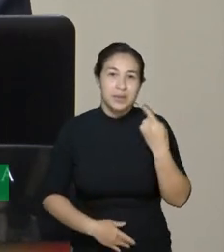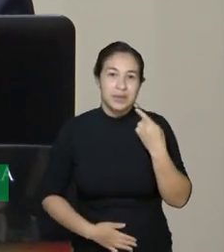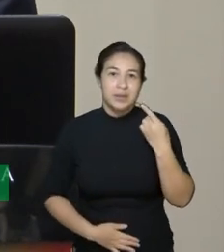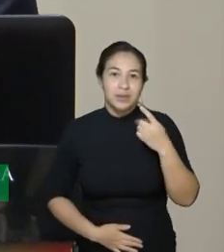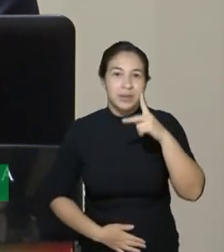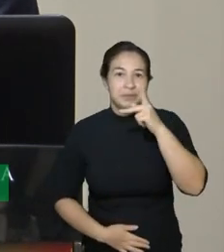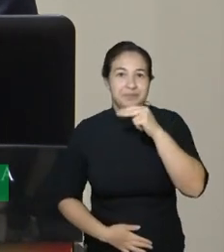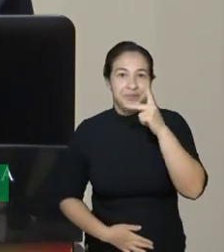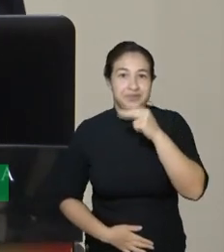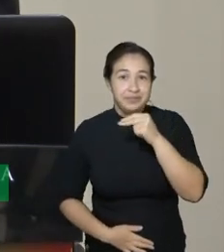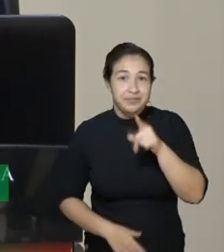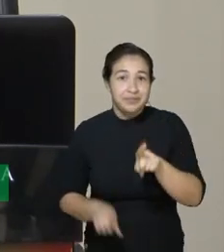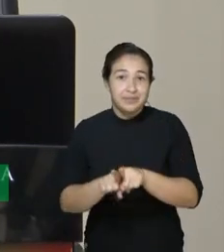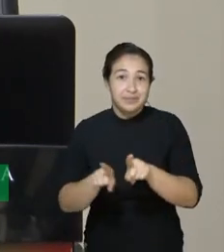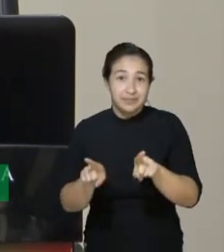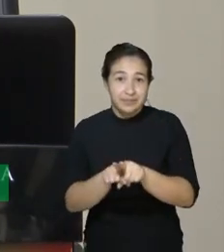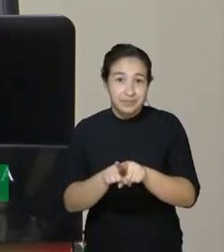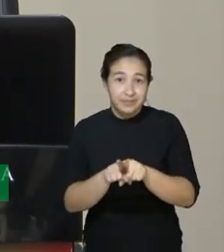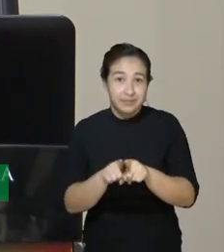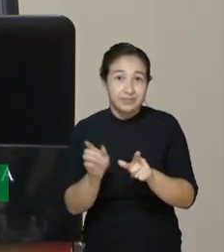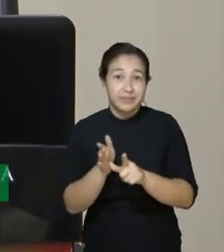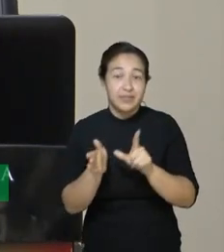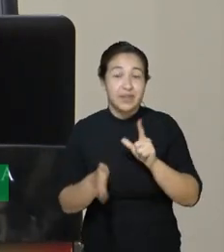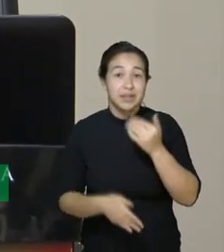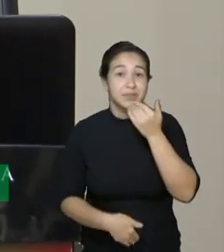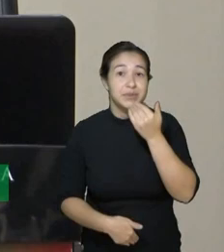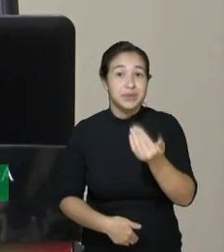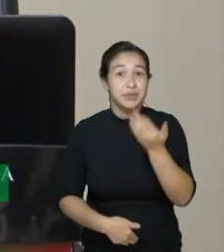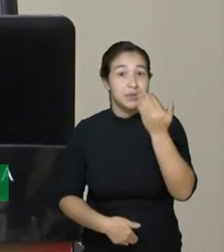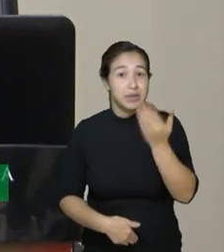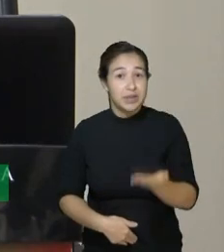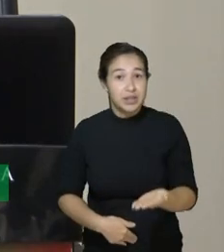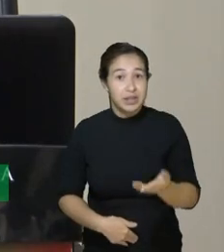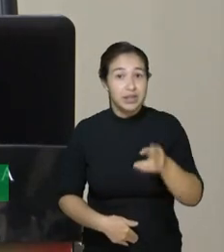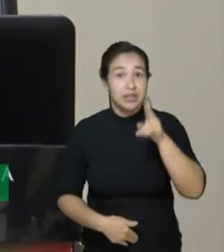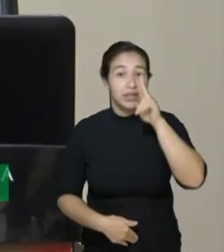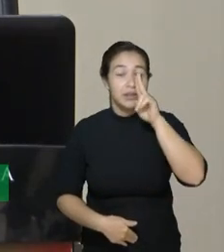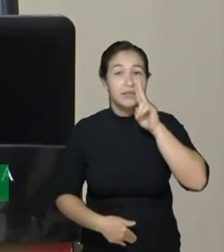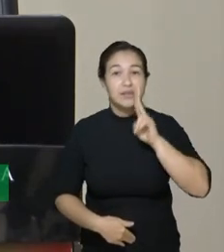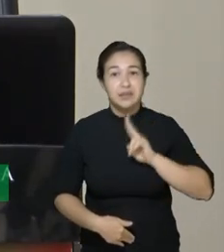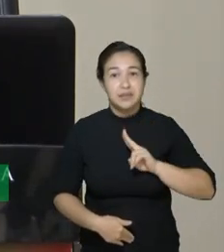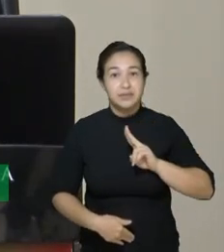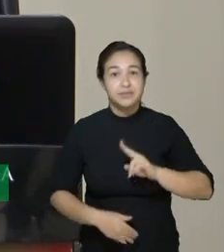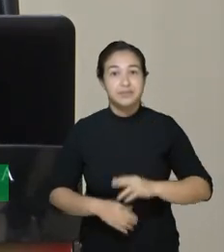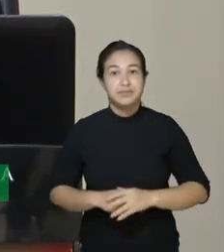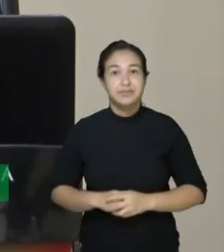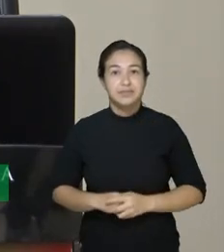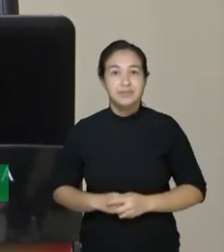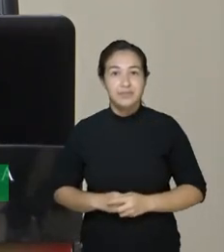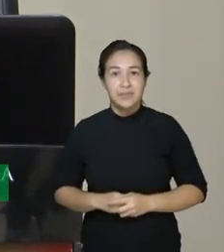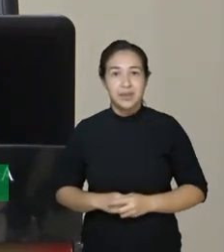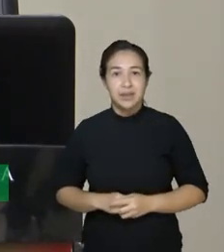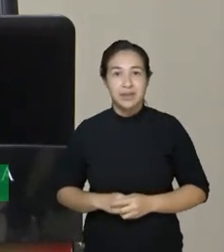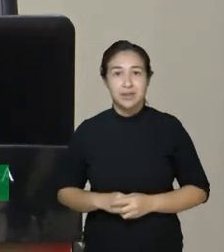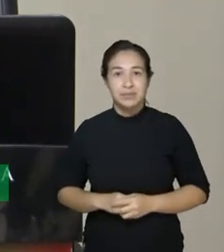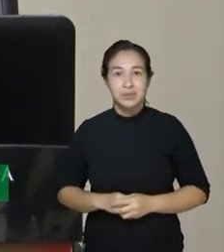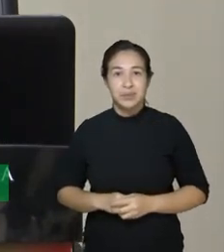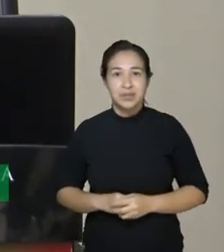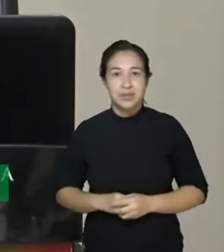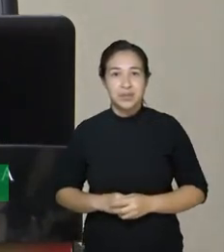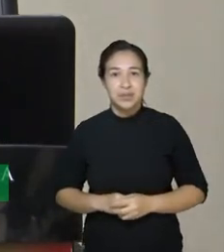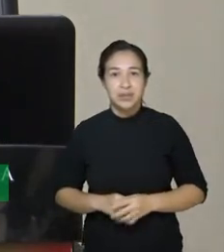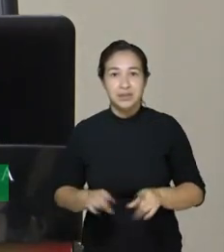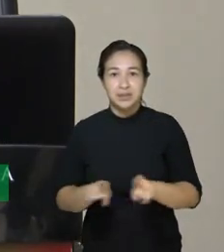Kennedy Nunes, e também me pediu antes o deputado Ivan Nats, tá? Deputado Ricardo